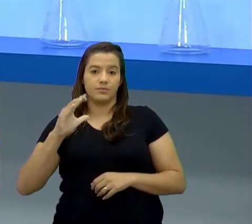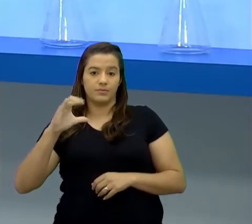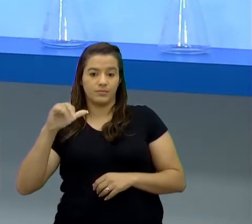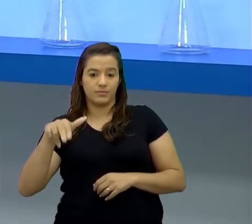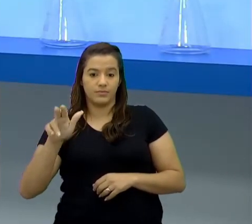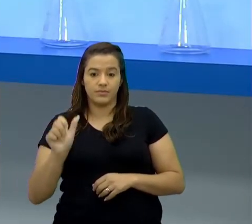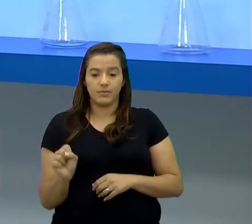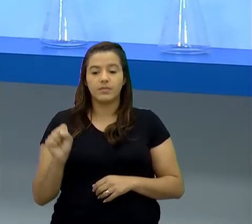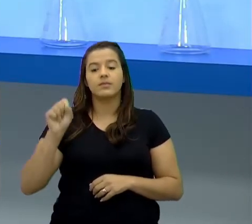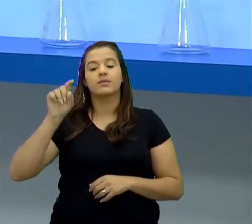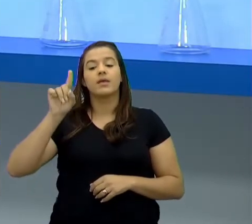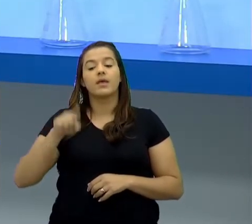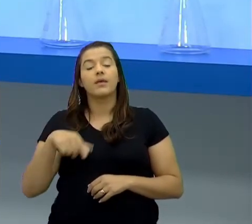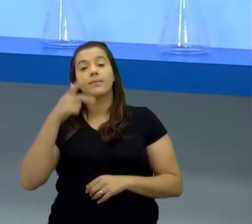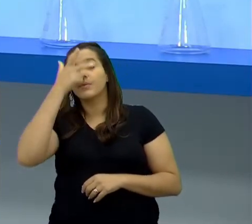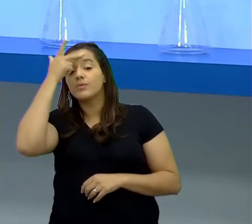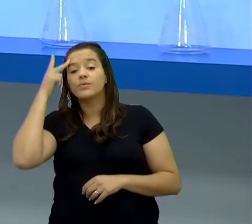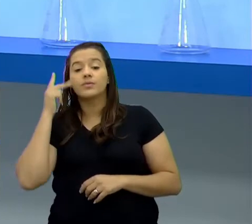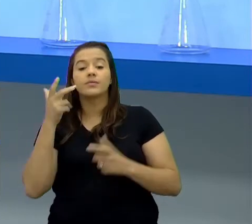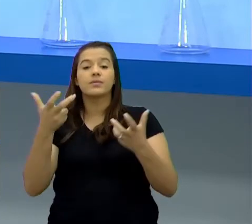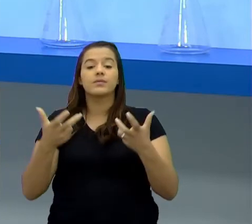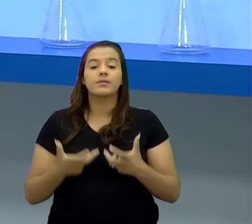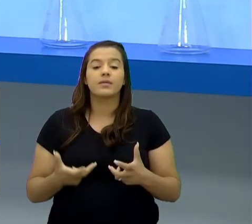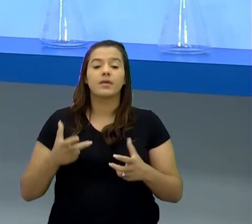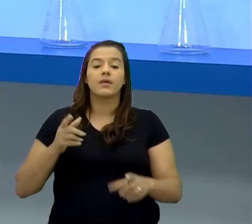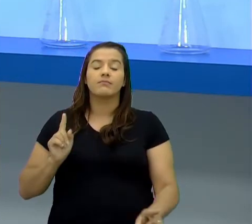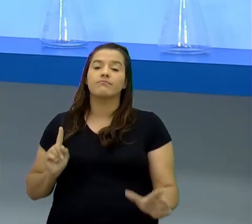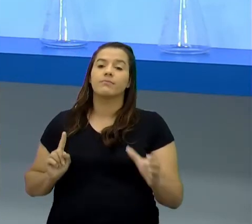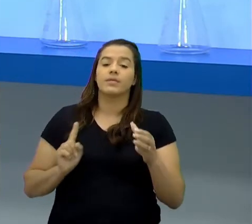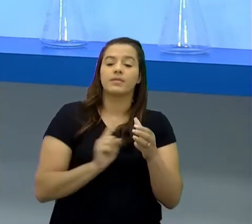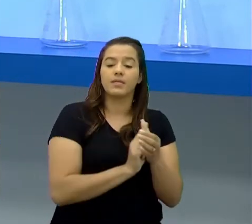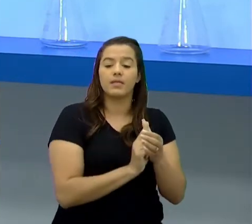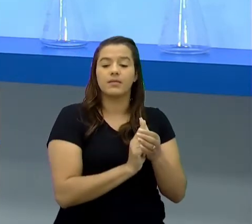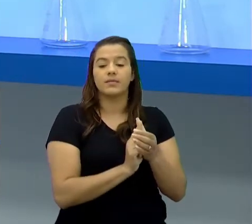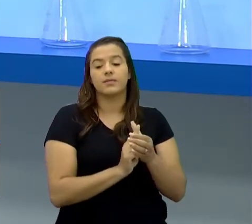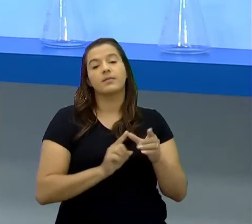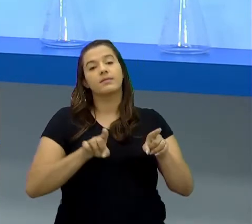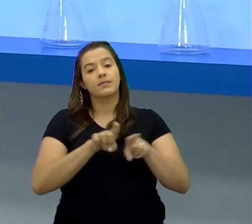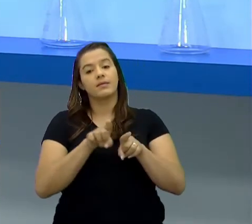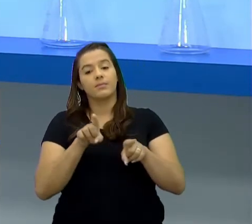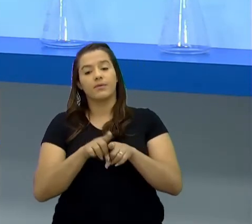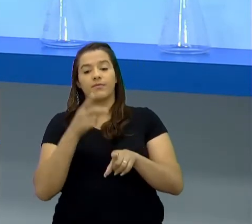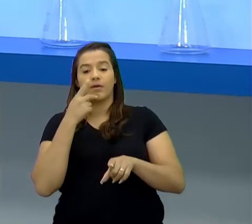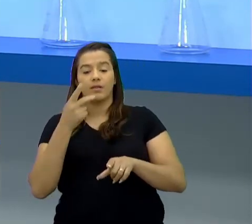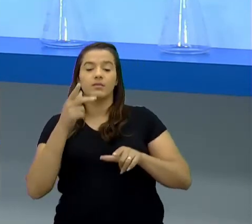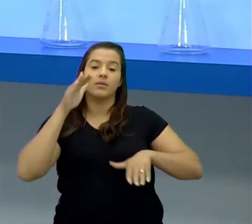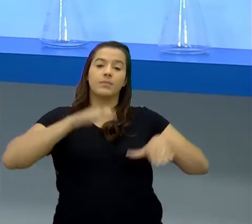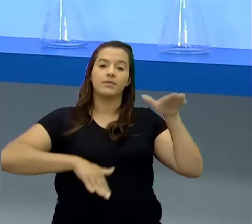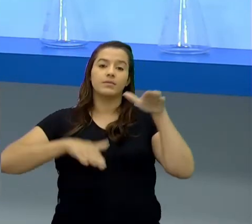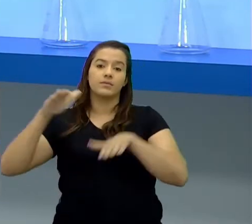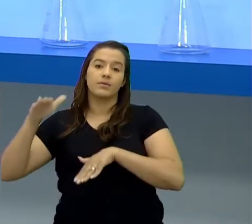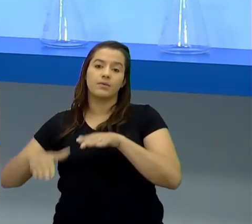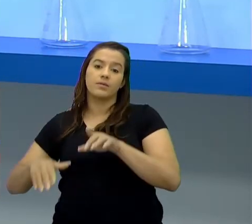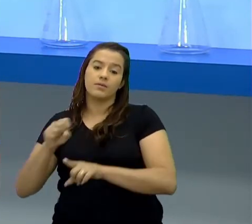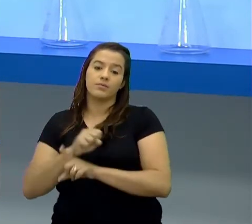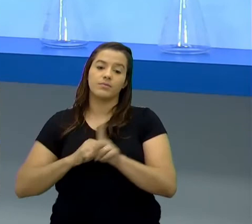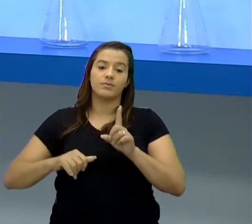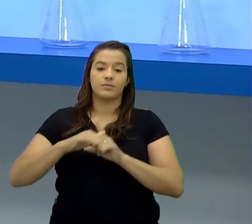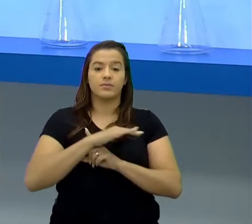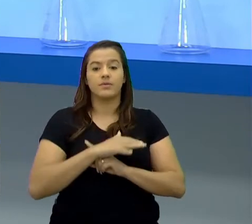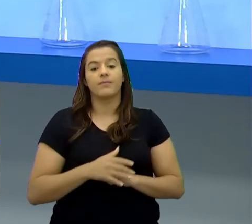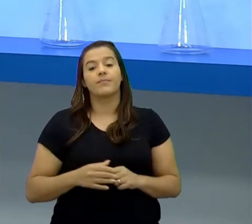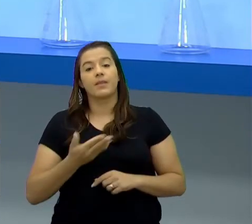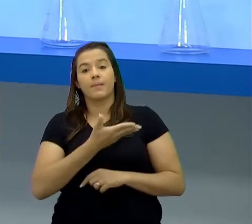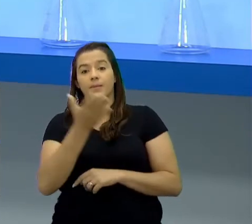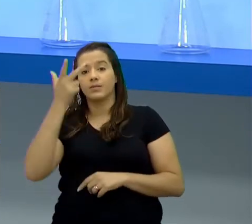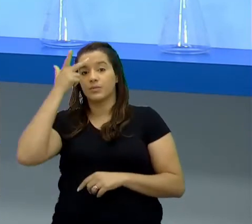contexto é para pessoas que querem buscar uma ascensão e falando sobre a desigualdade social. Normalmente é quem não tem acesso,